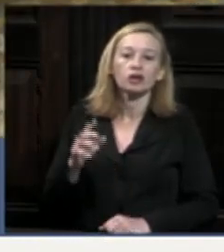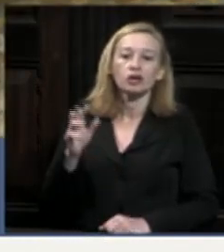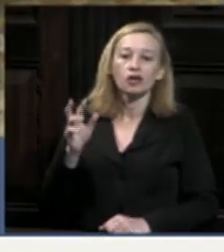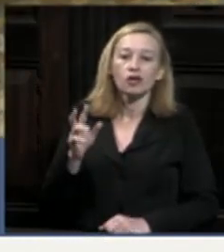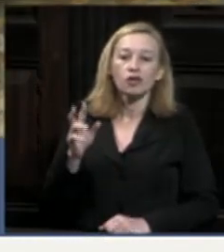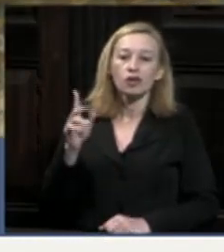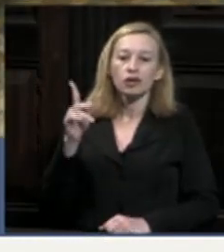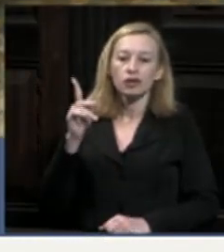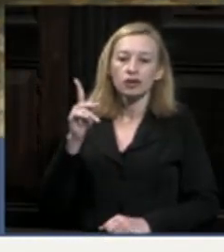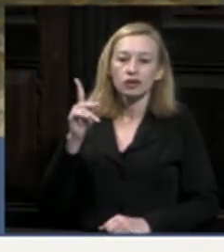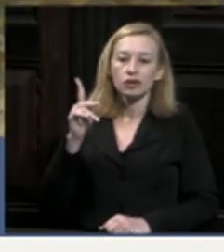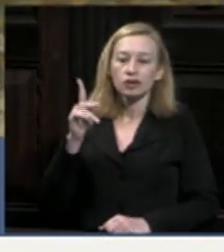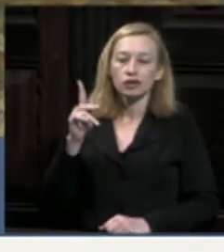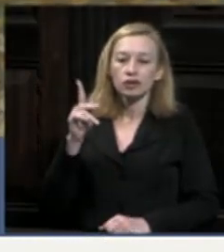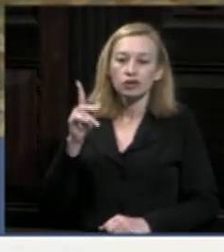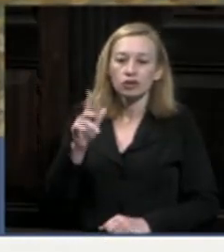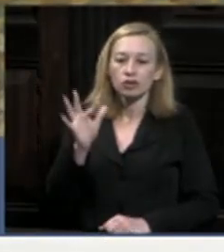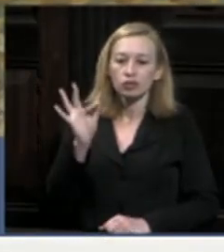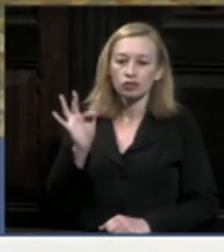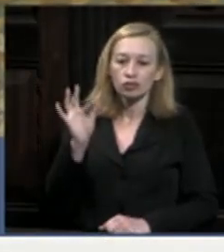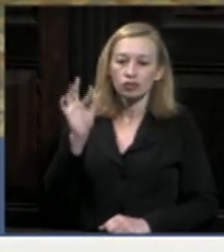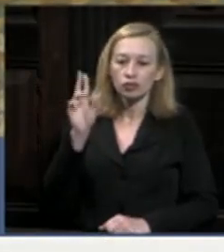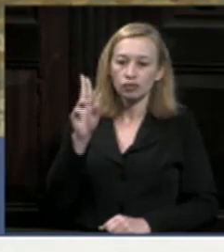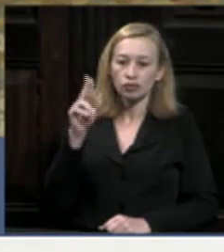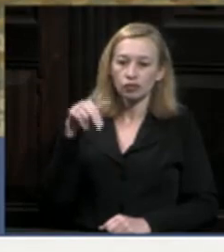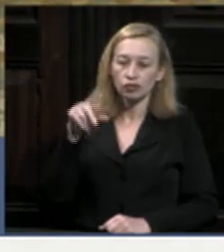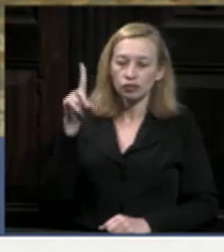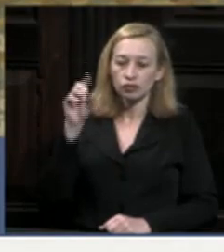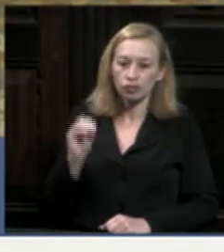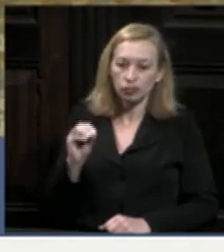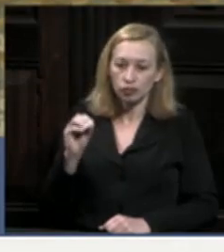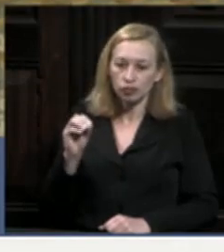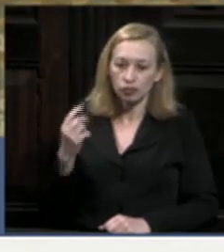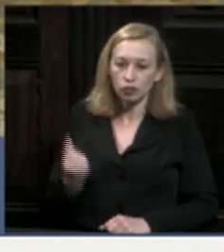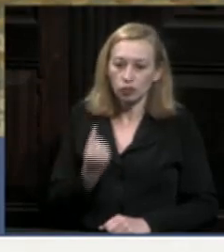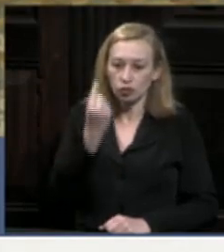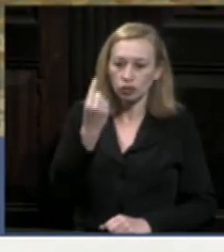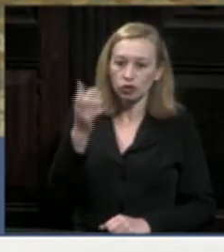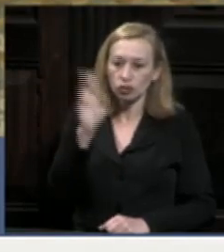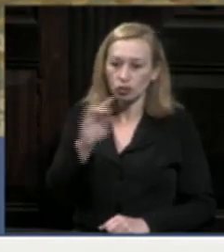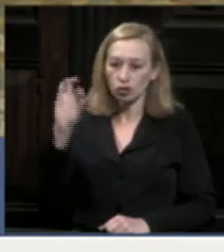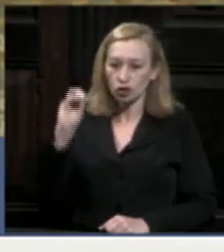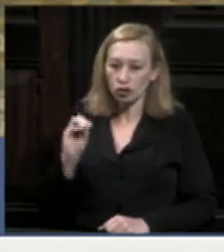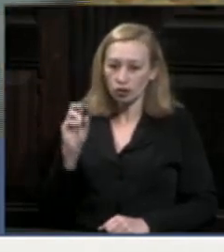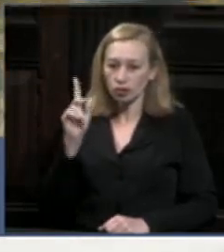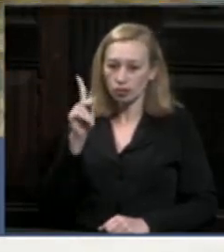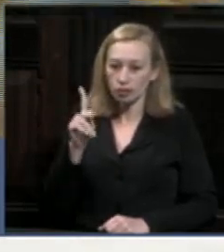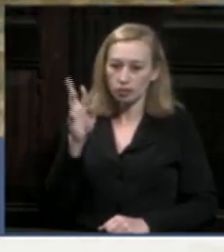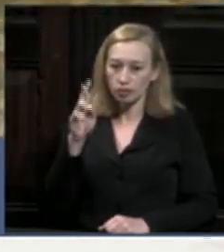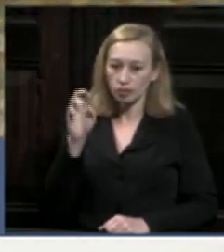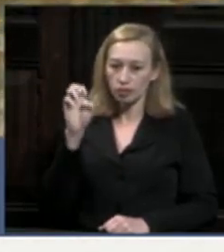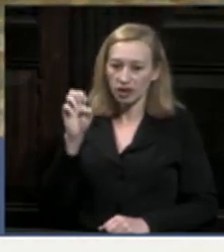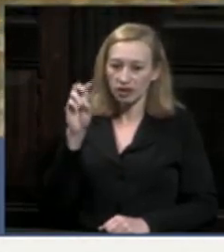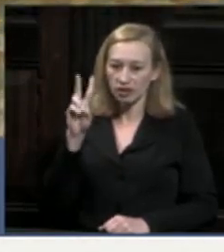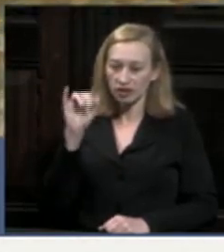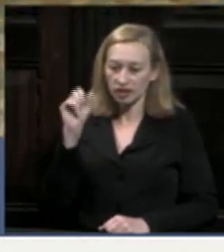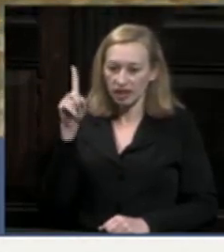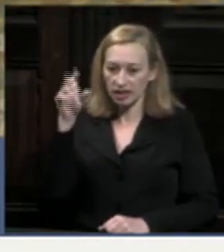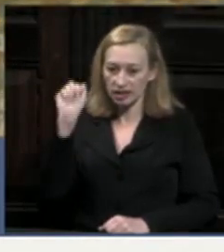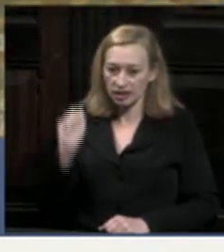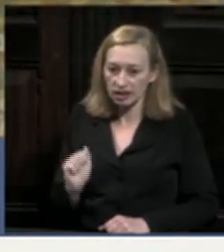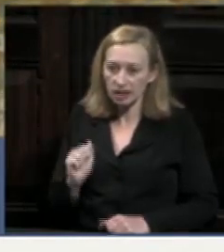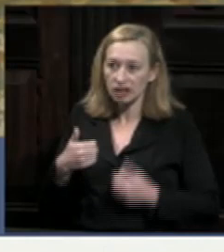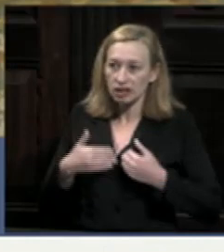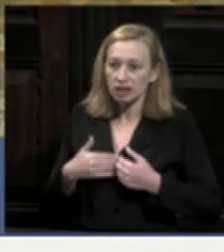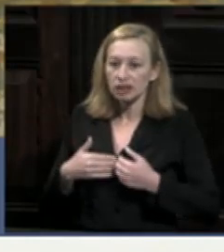que o fundo único do rio previdência está aberto em 2 de 2013